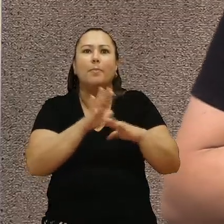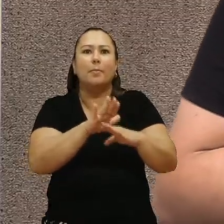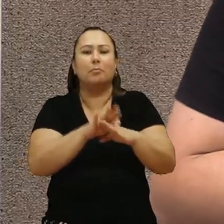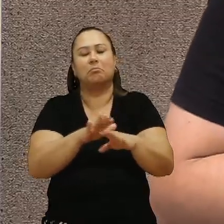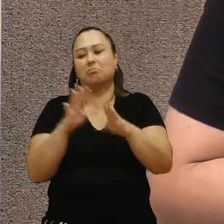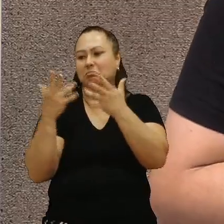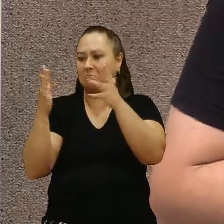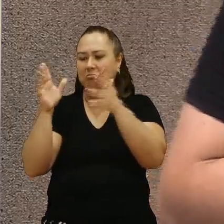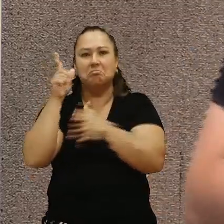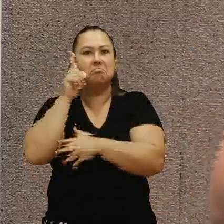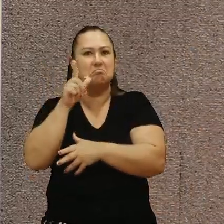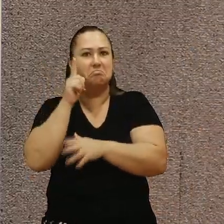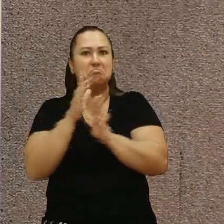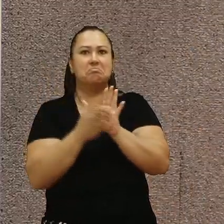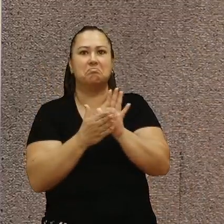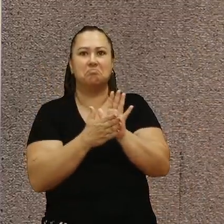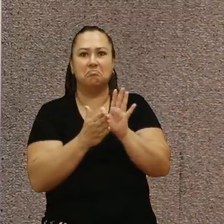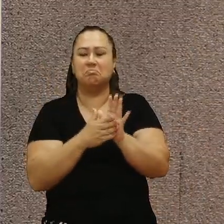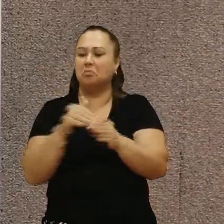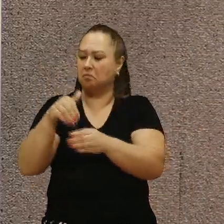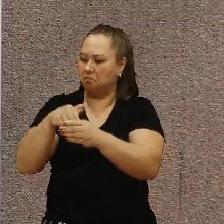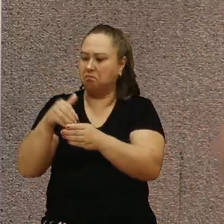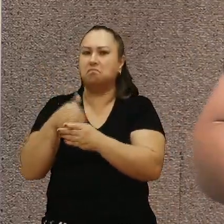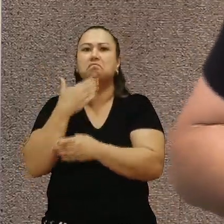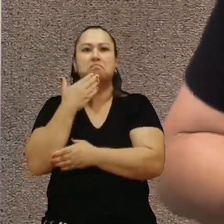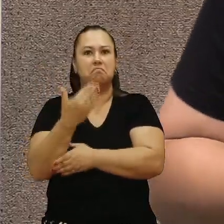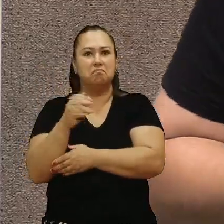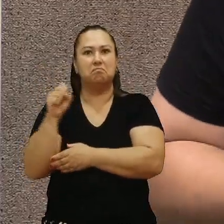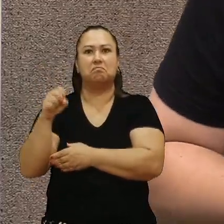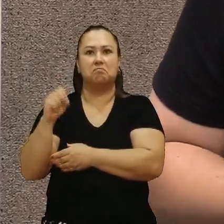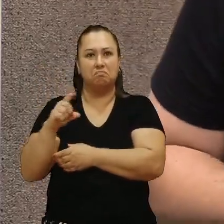Lucas pela propositura e terá o meu voto favorável